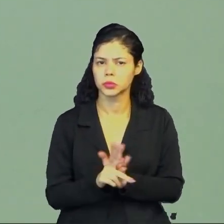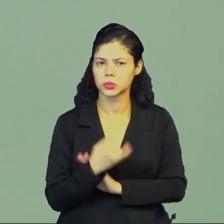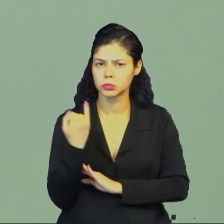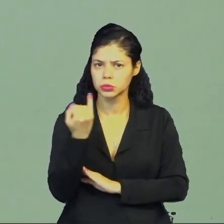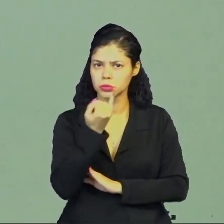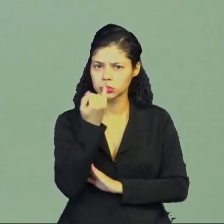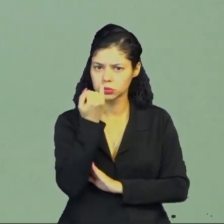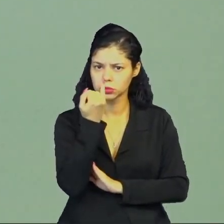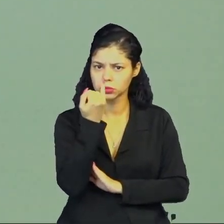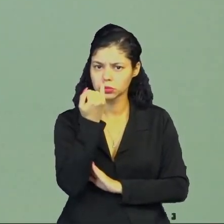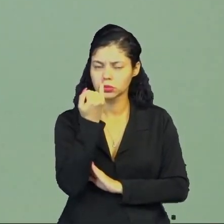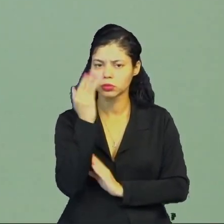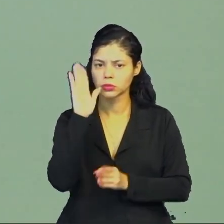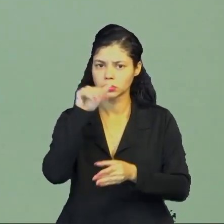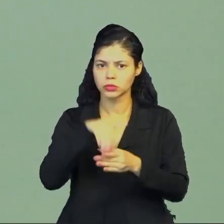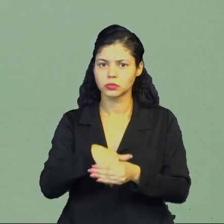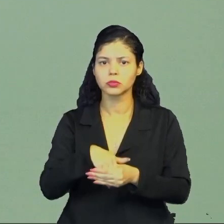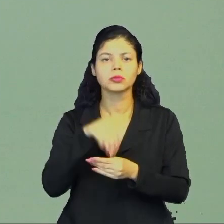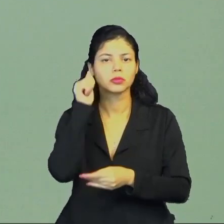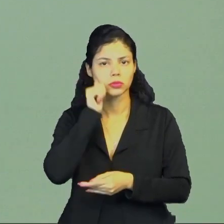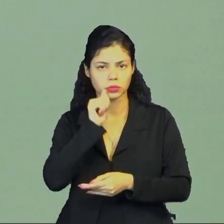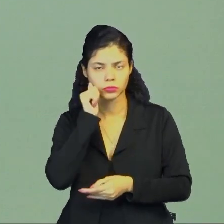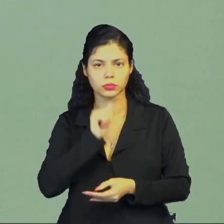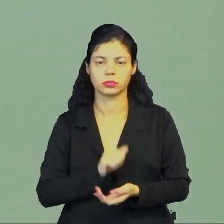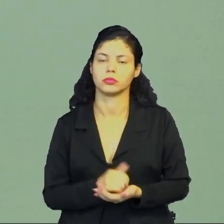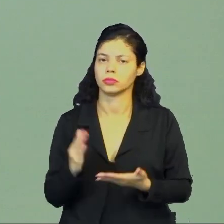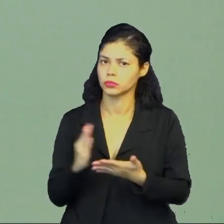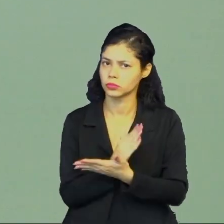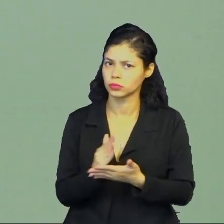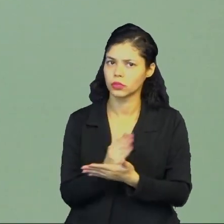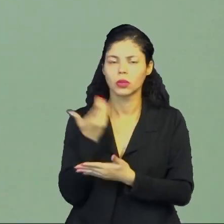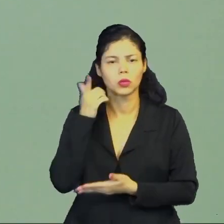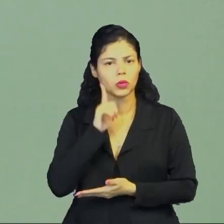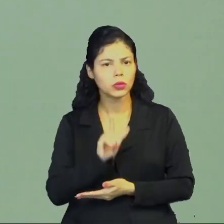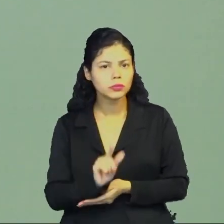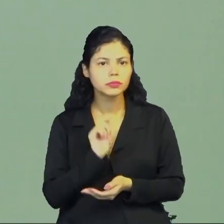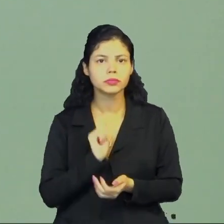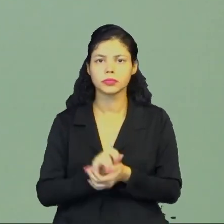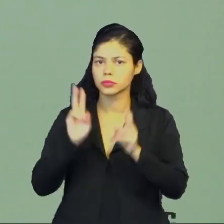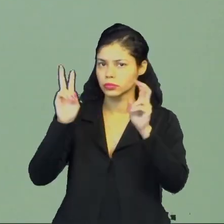especificidade contra o voto feminino. Então, algumas conseguiam entrar com um